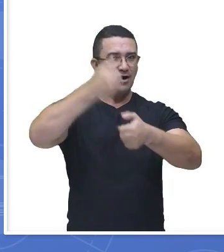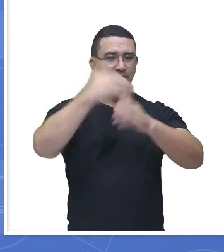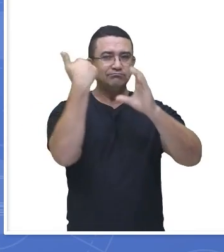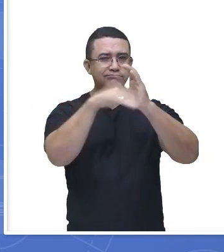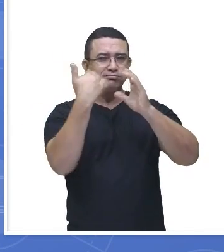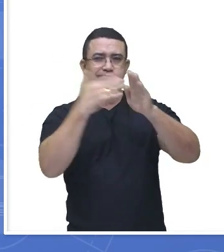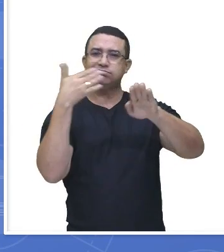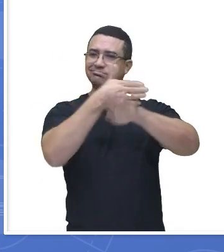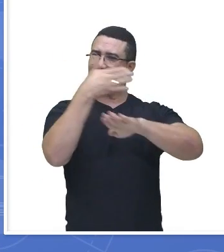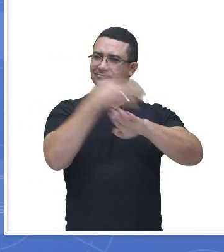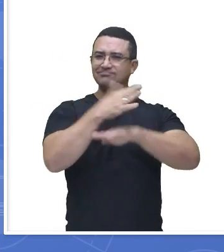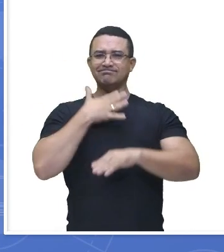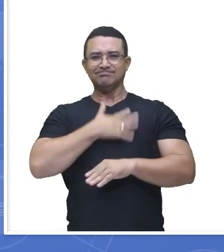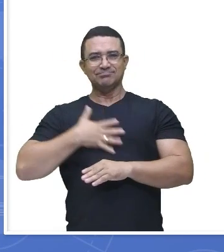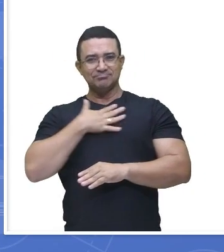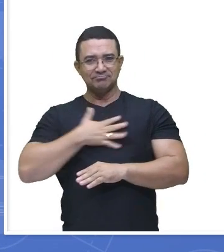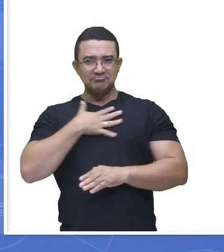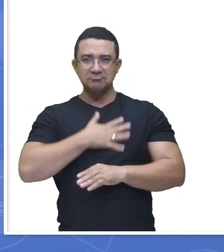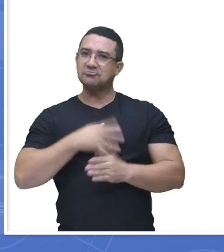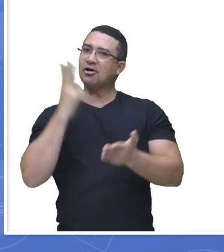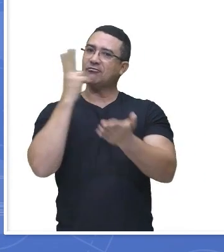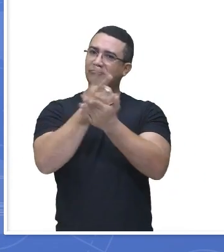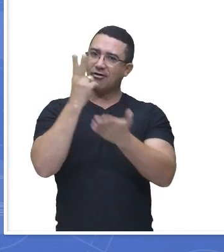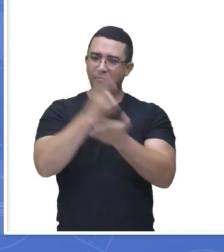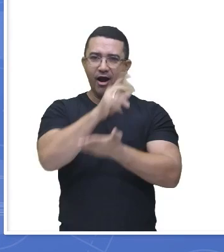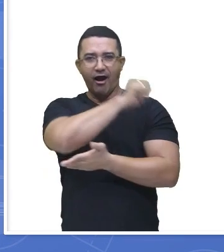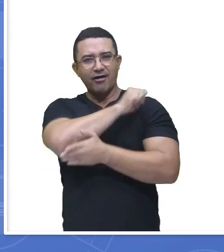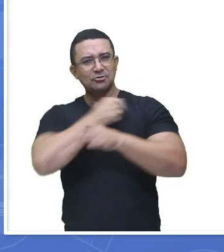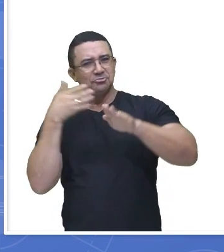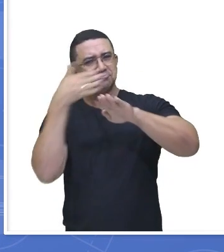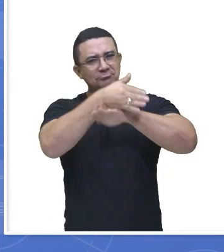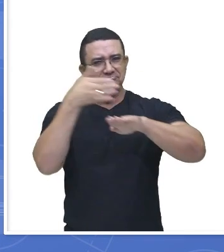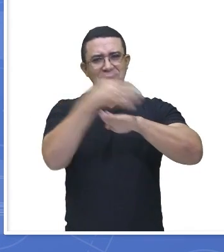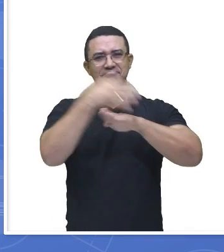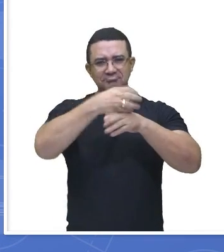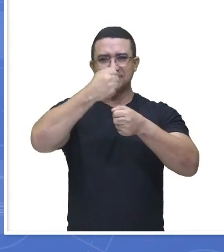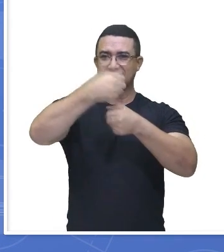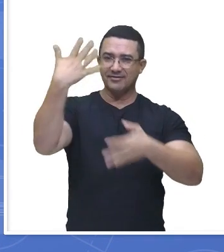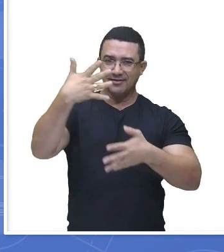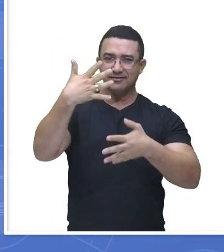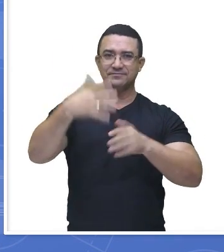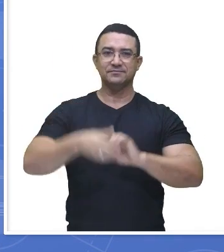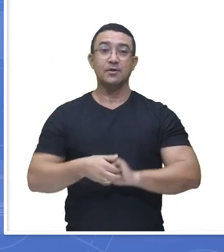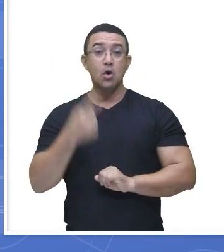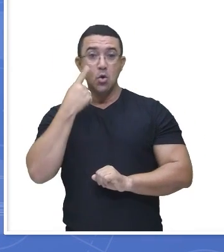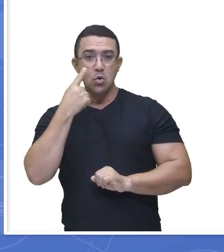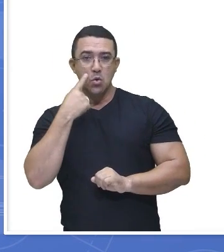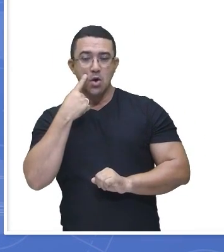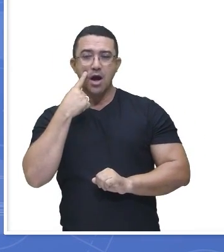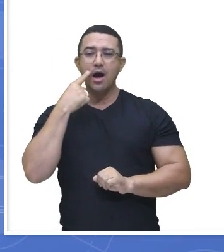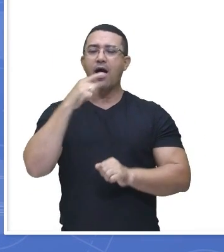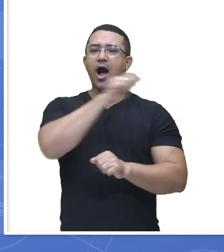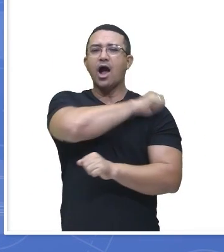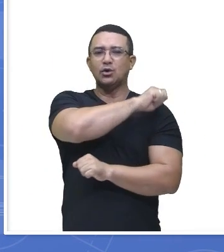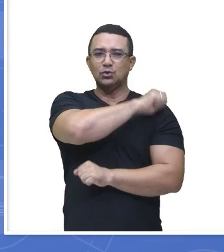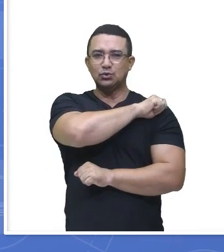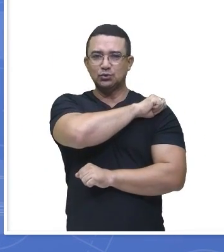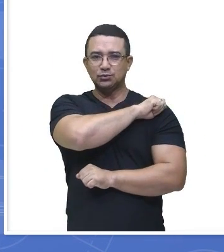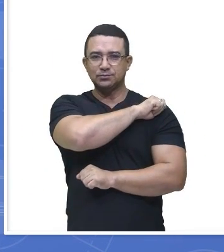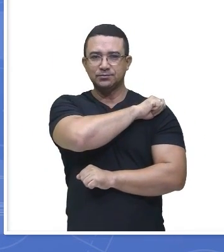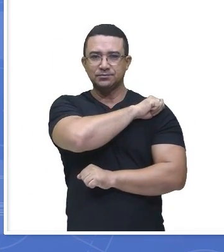eu estou gostando. Sempre aquela participação, né? Muito bem. Vamos lá diretamente aqui de um aluno da